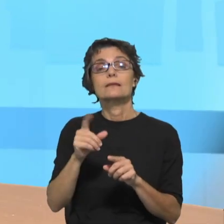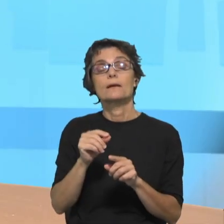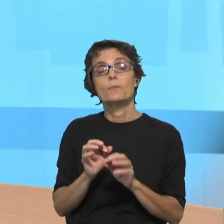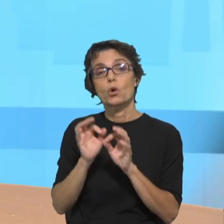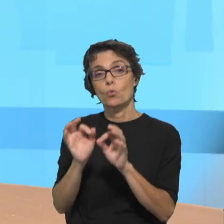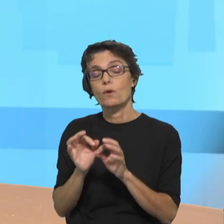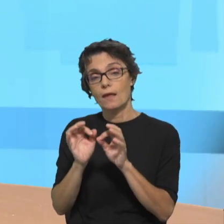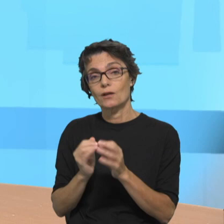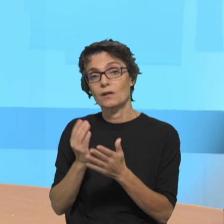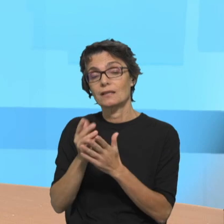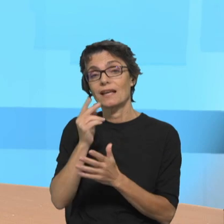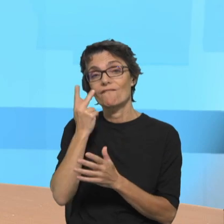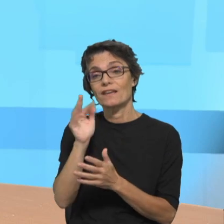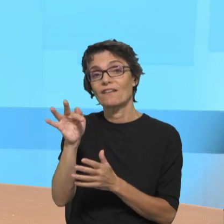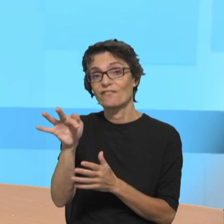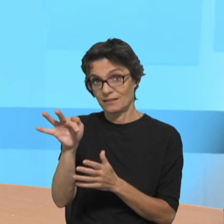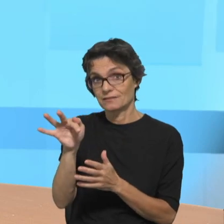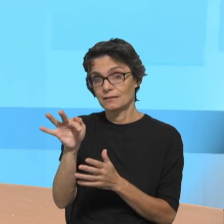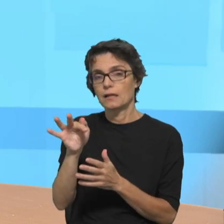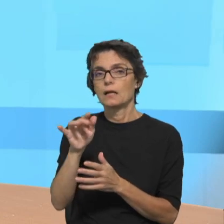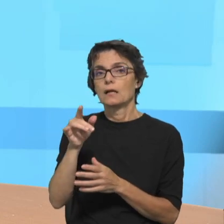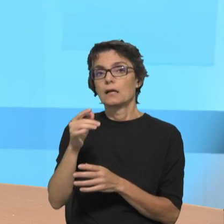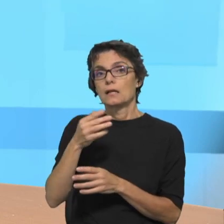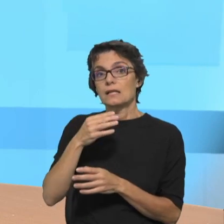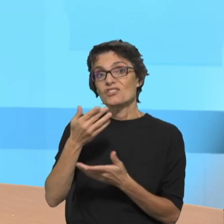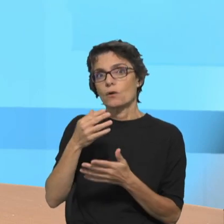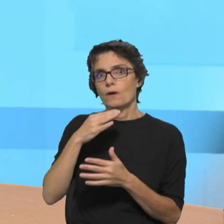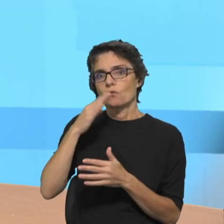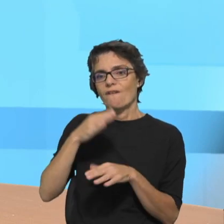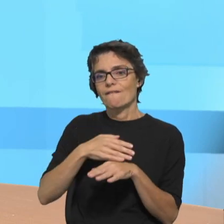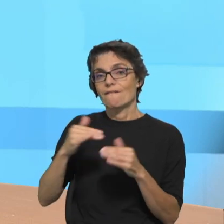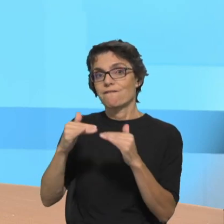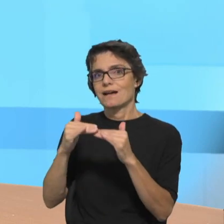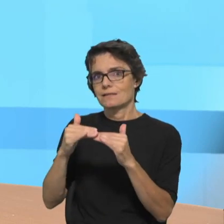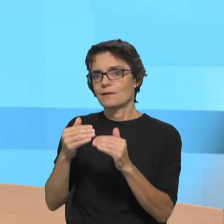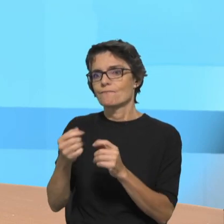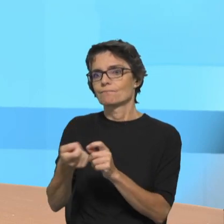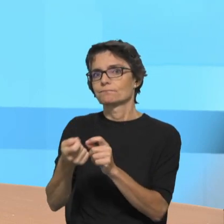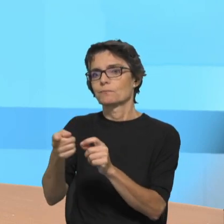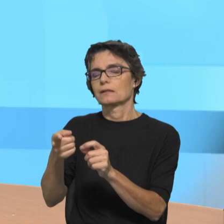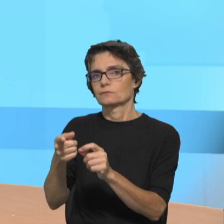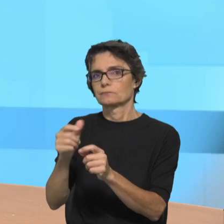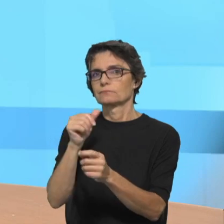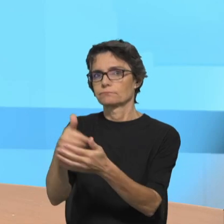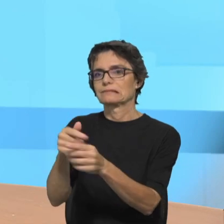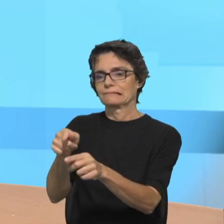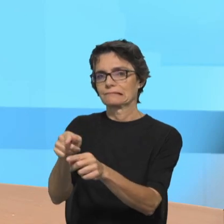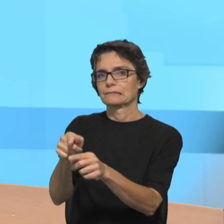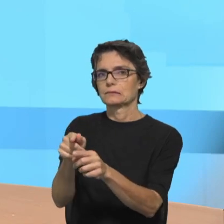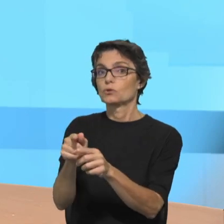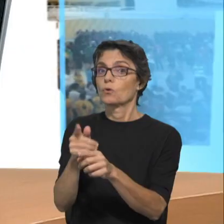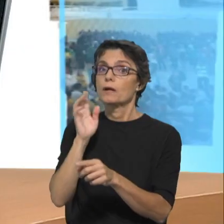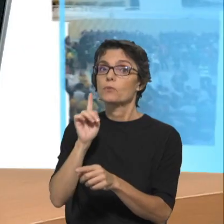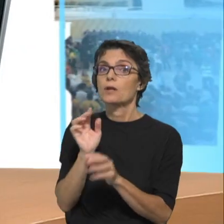paliativos. Acredito que em idades mais avançadas seja também um setor onde é necessária uma intervenção qualificada. Exatamente, e apesar de